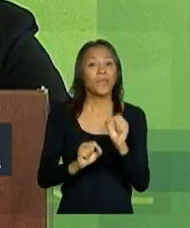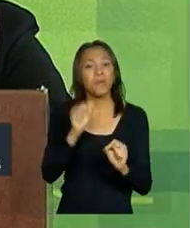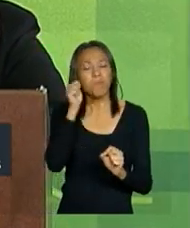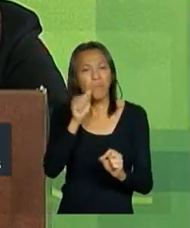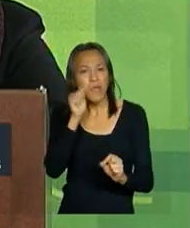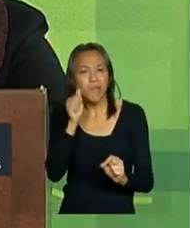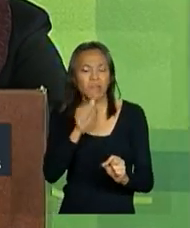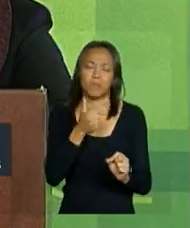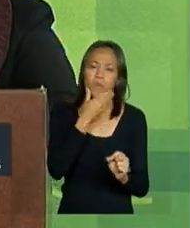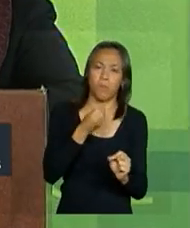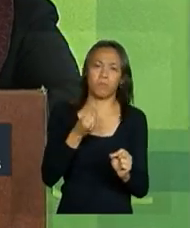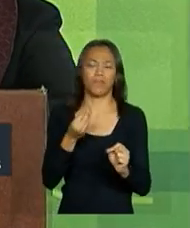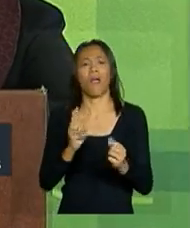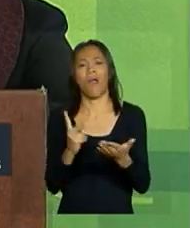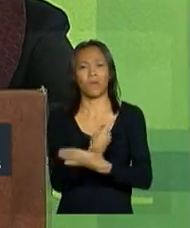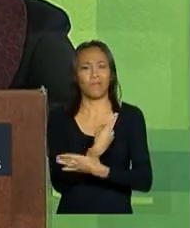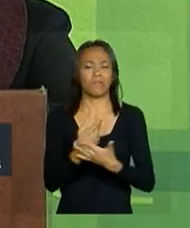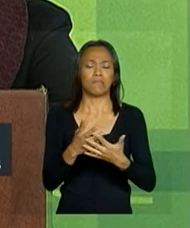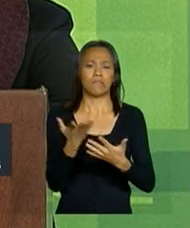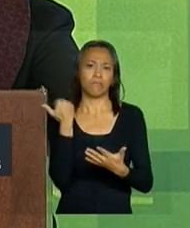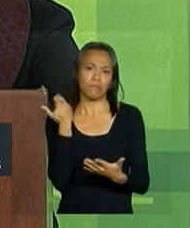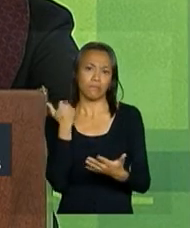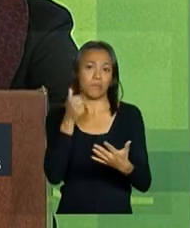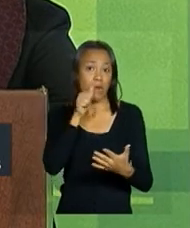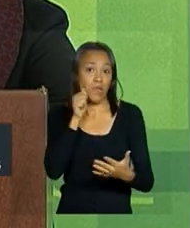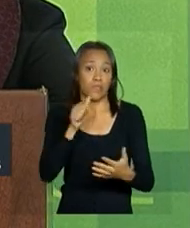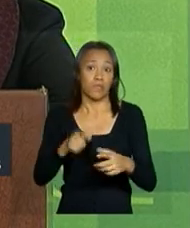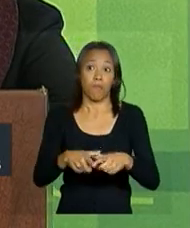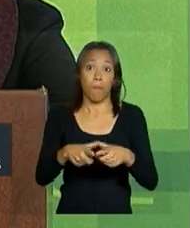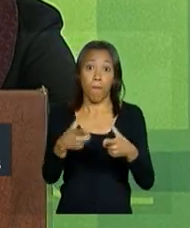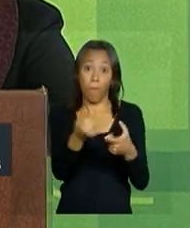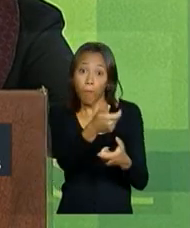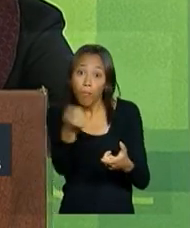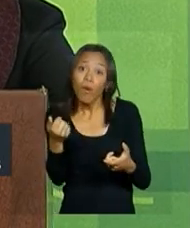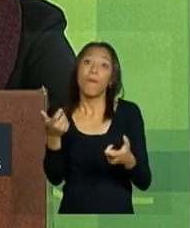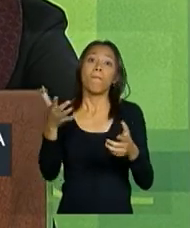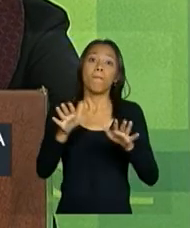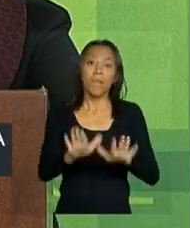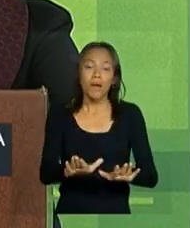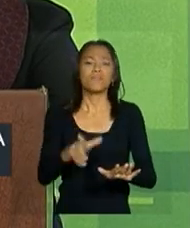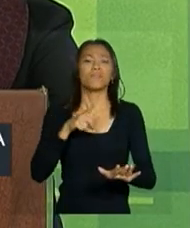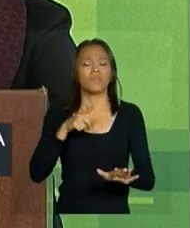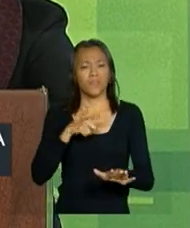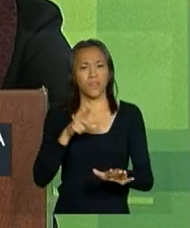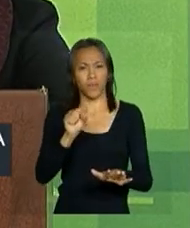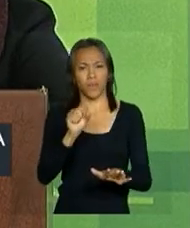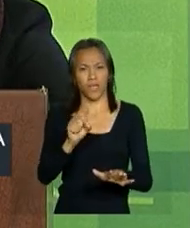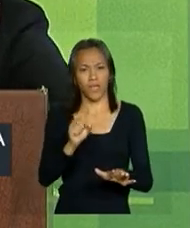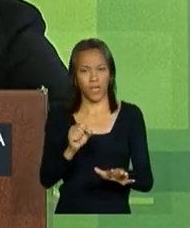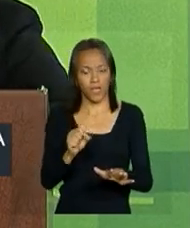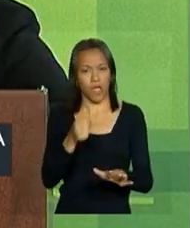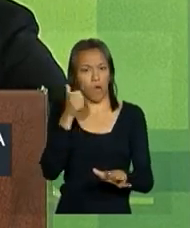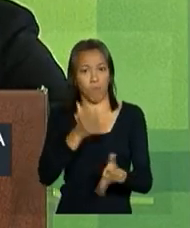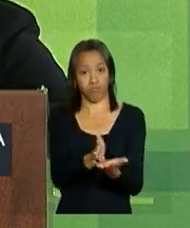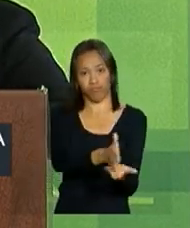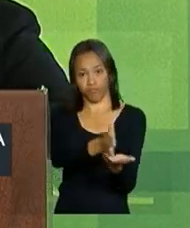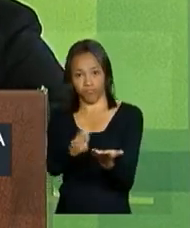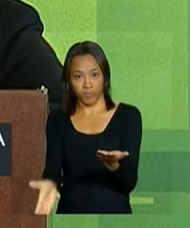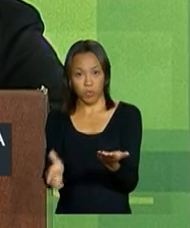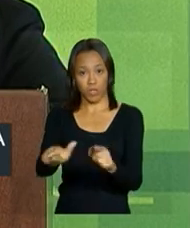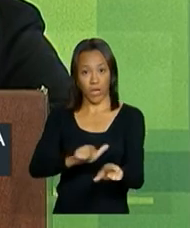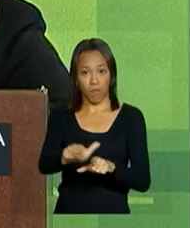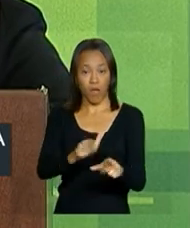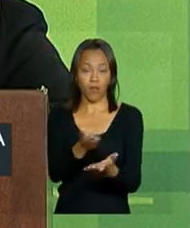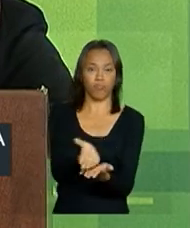gênero acontecido nas últimas décadas Ainda há uma nítida da há entre a divisão sexual do trabalho